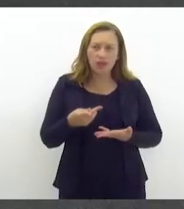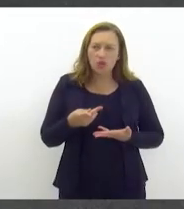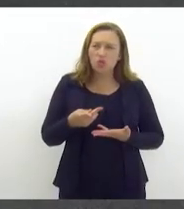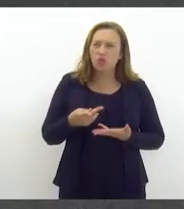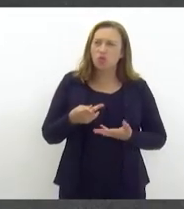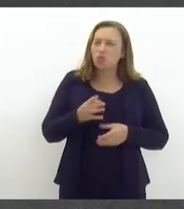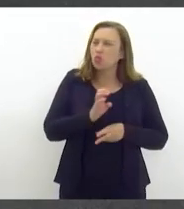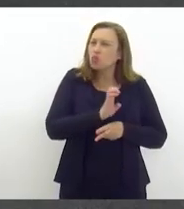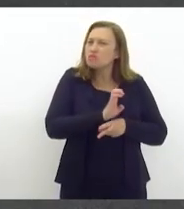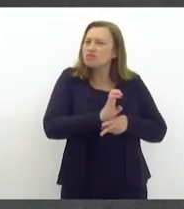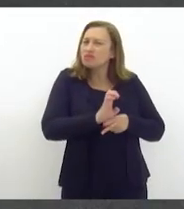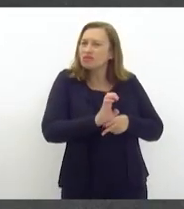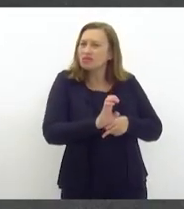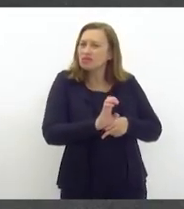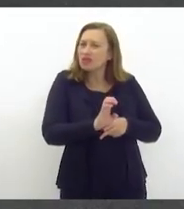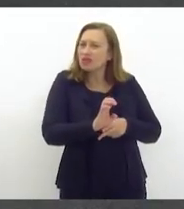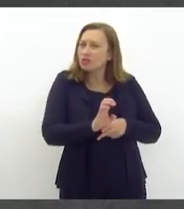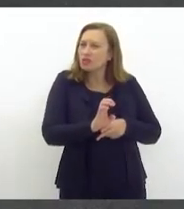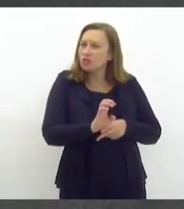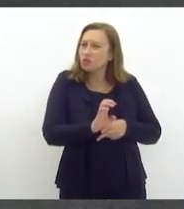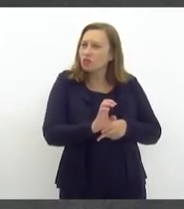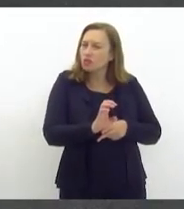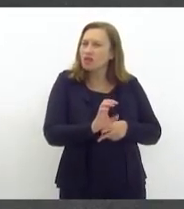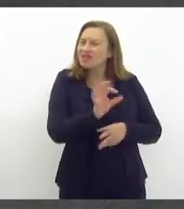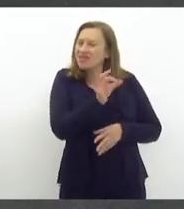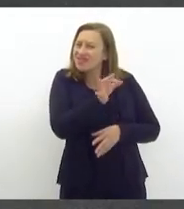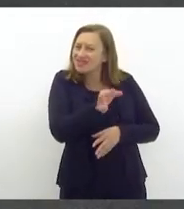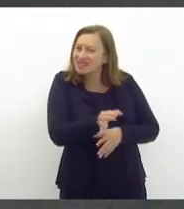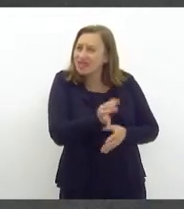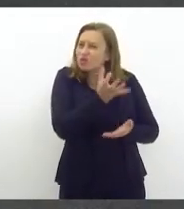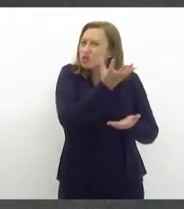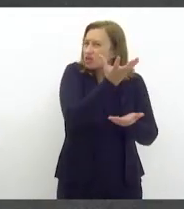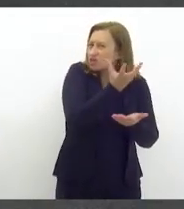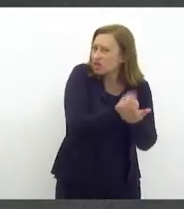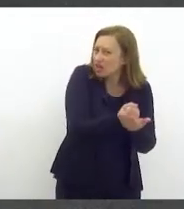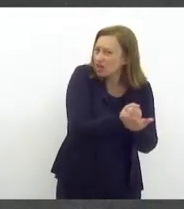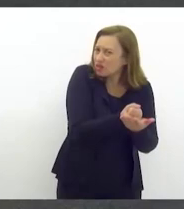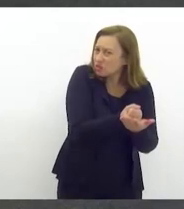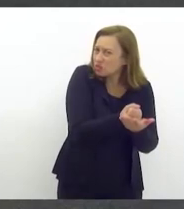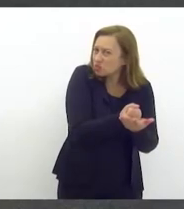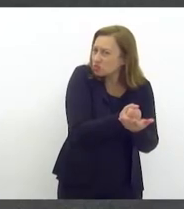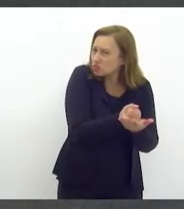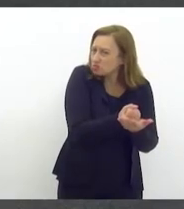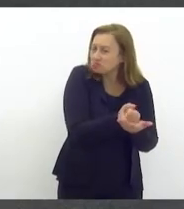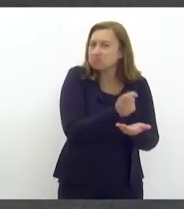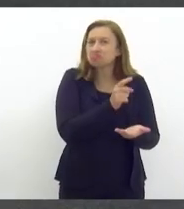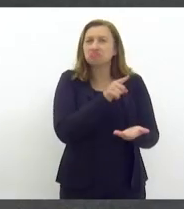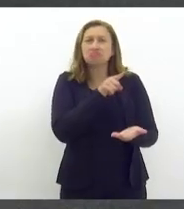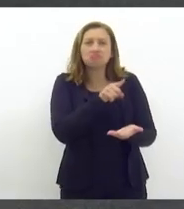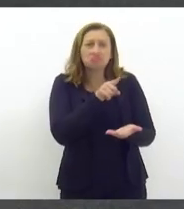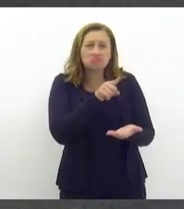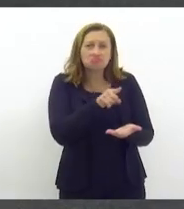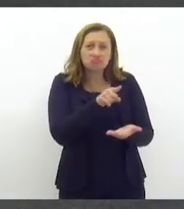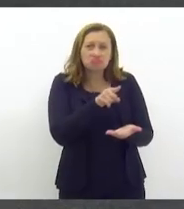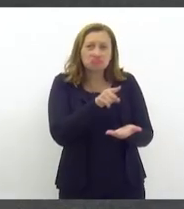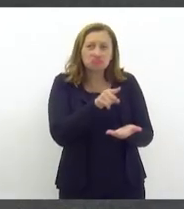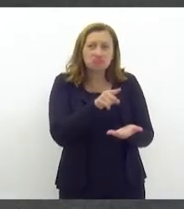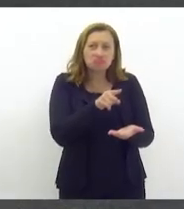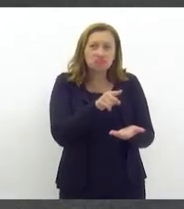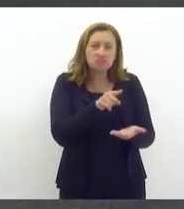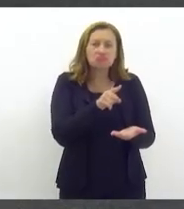estágio curricular, aquele que é certo, registrado, que isso conta, isso